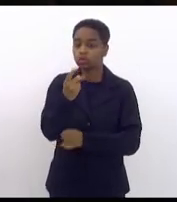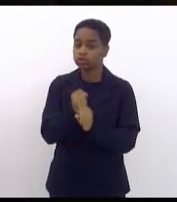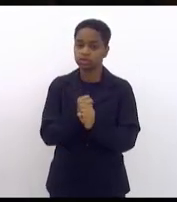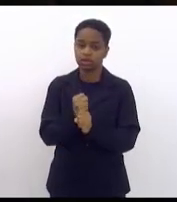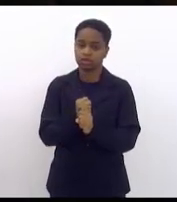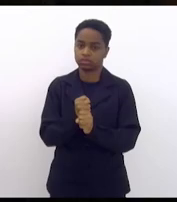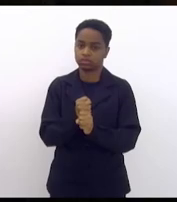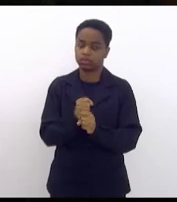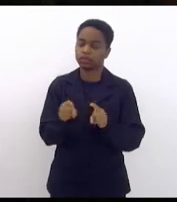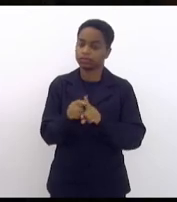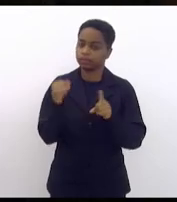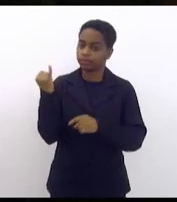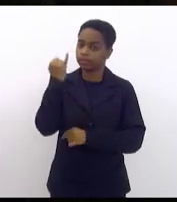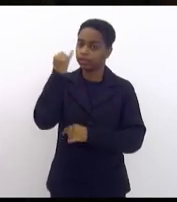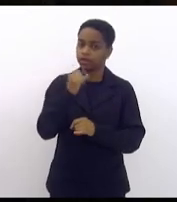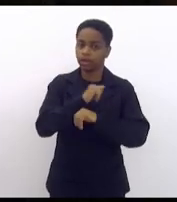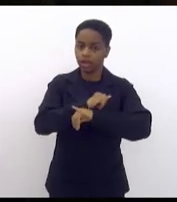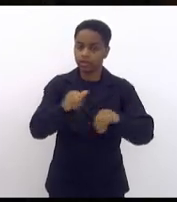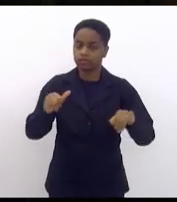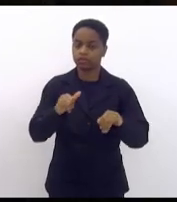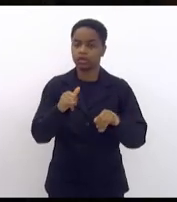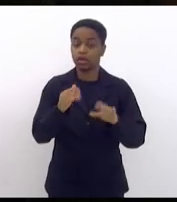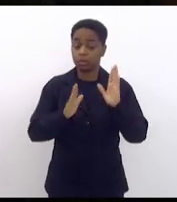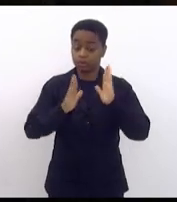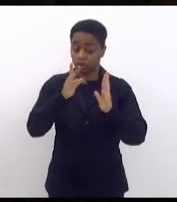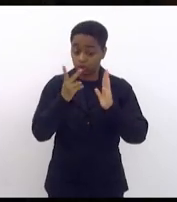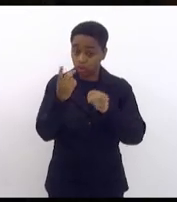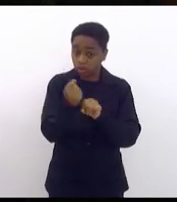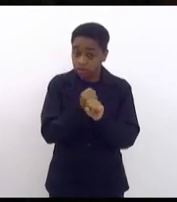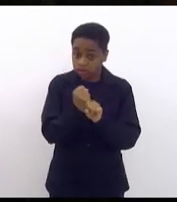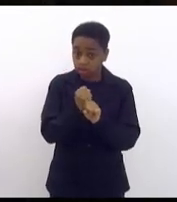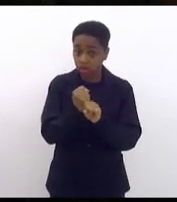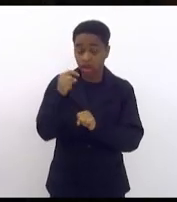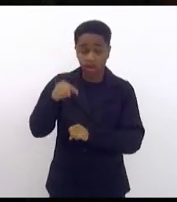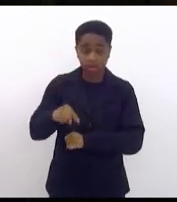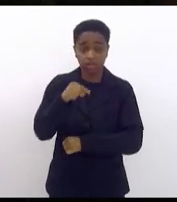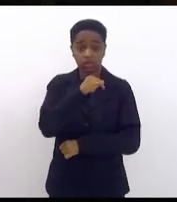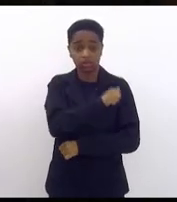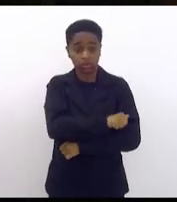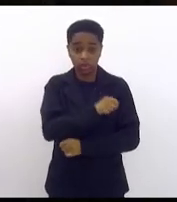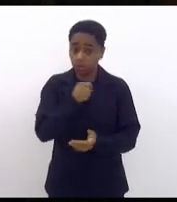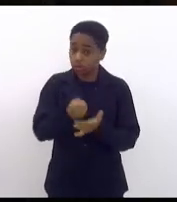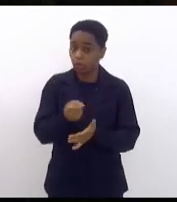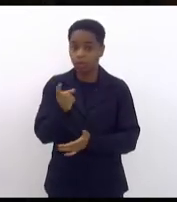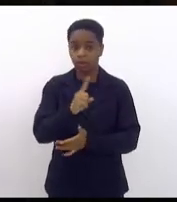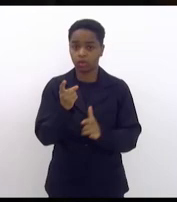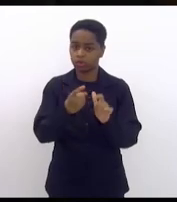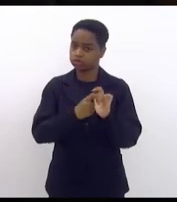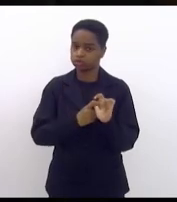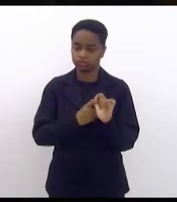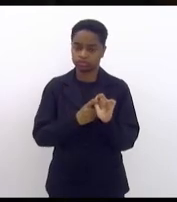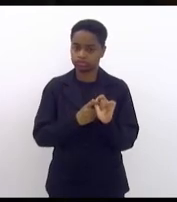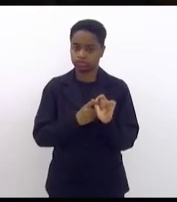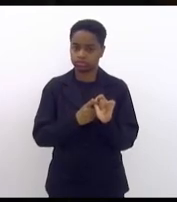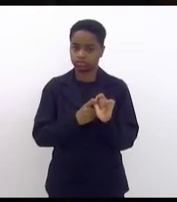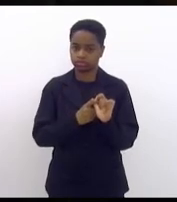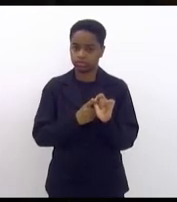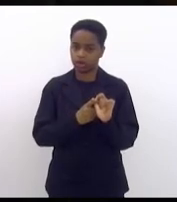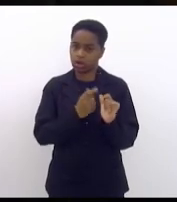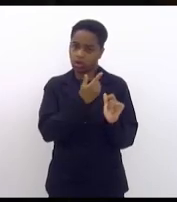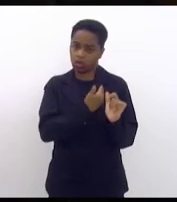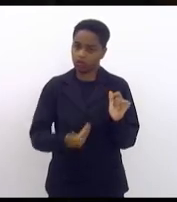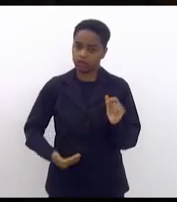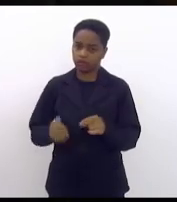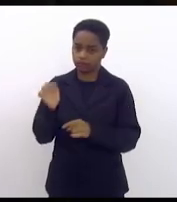importante destacar, nesses 2 anos, o Estado do Rio de Janeiro não pagou a dívida com o governo federal, por isso a